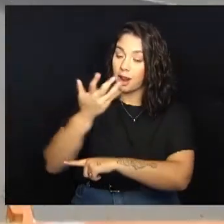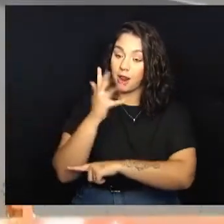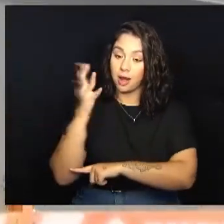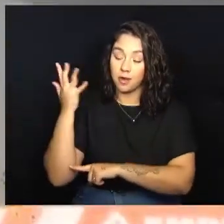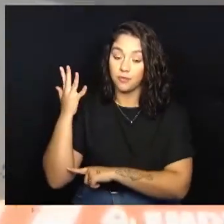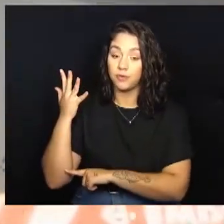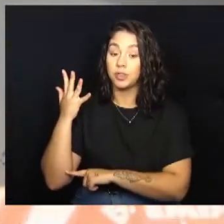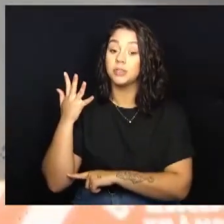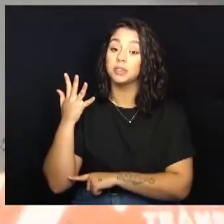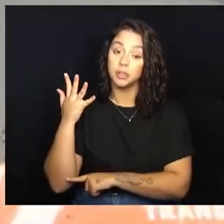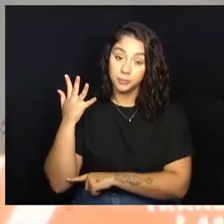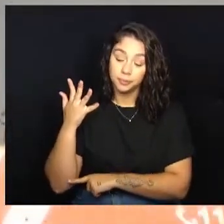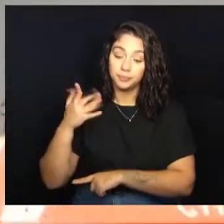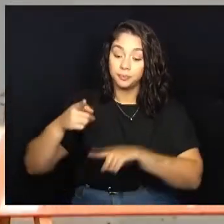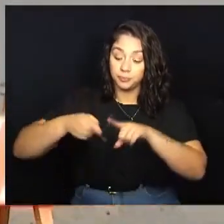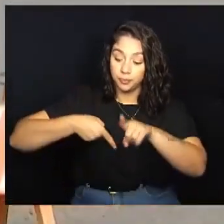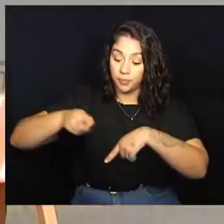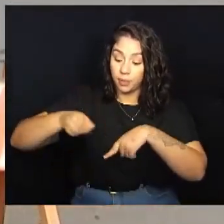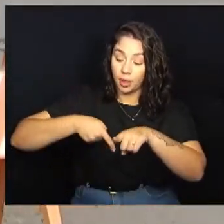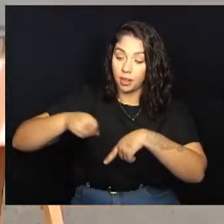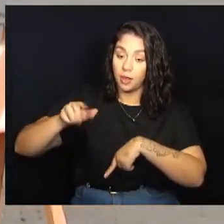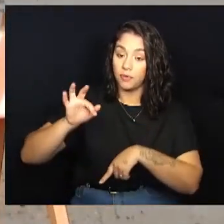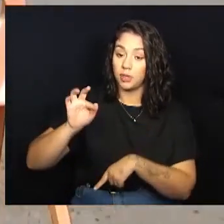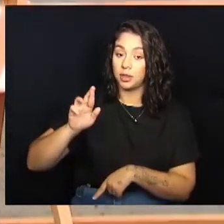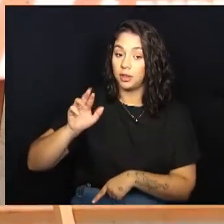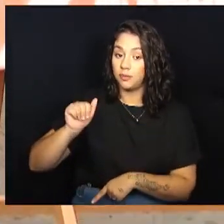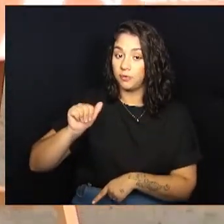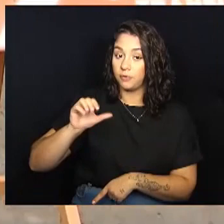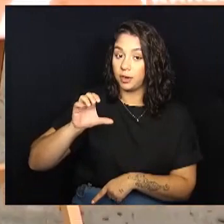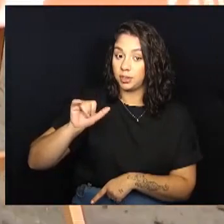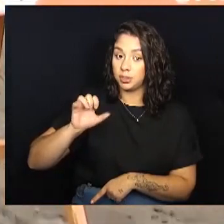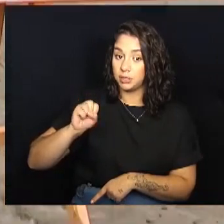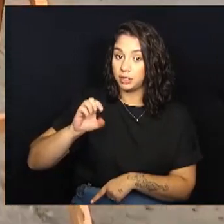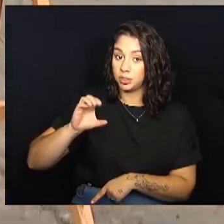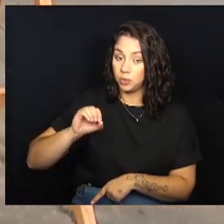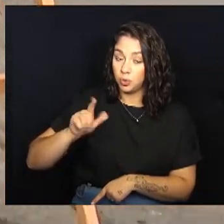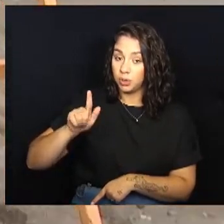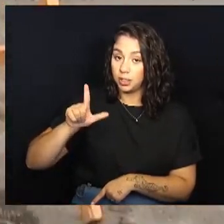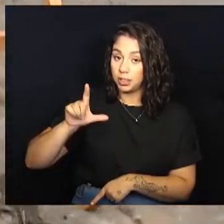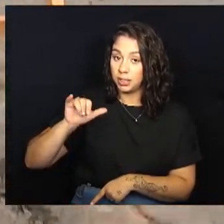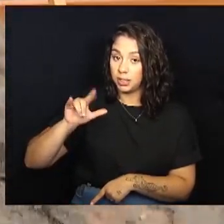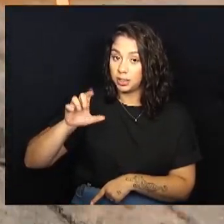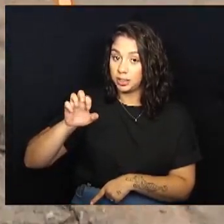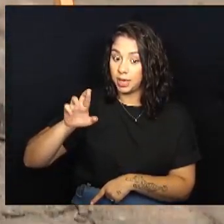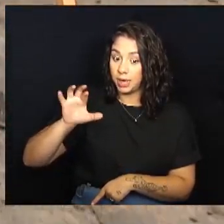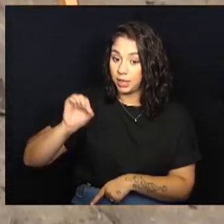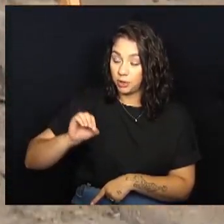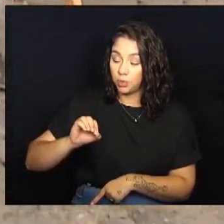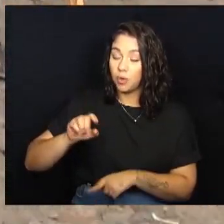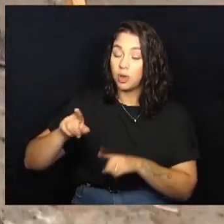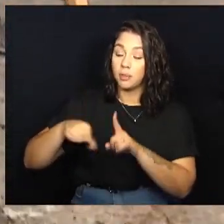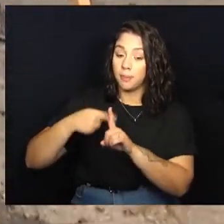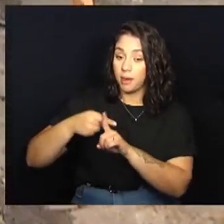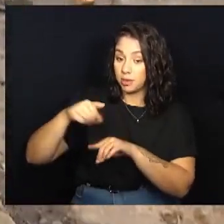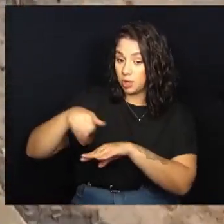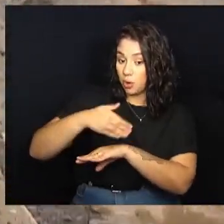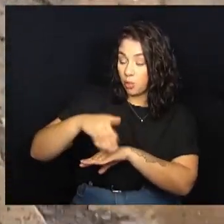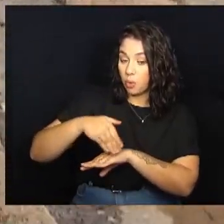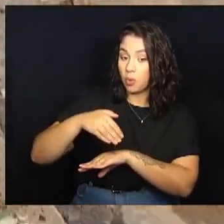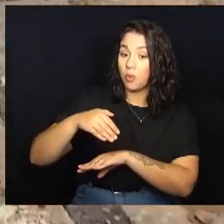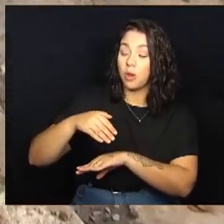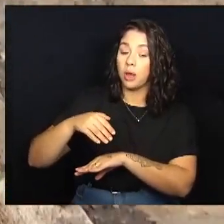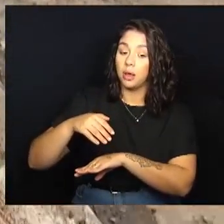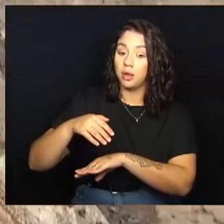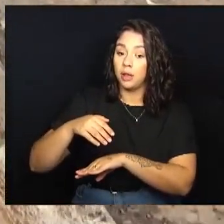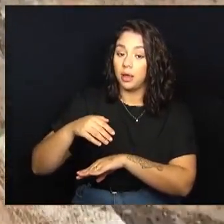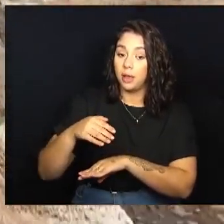região da Avenida Francisco Glicério e Avenida Abolição. As espécies anteriores eram inadequadas ao